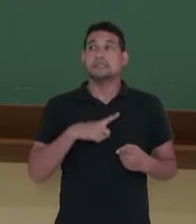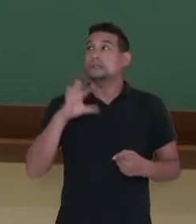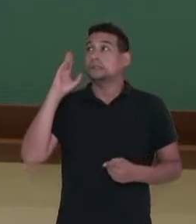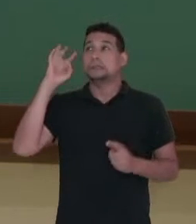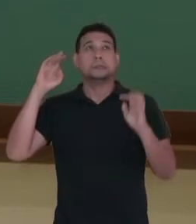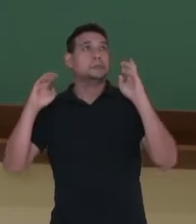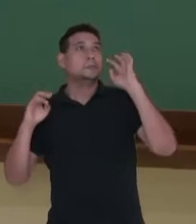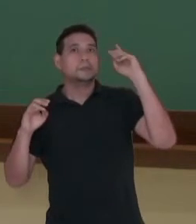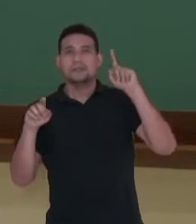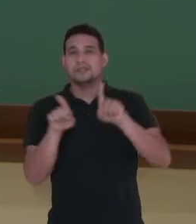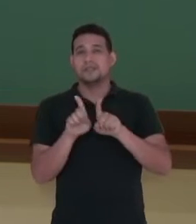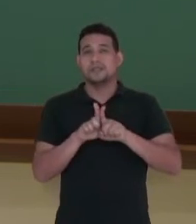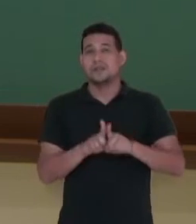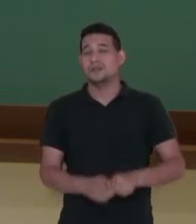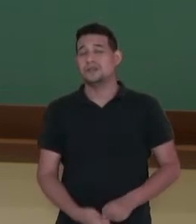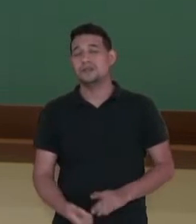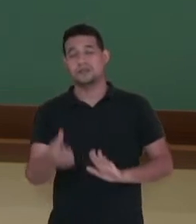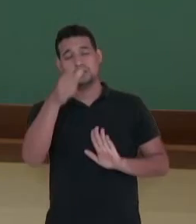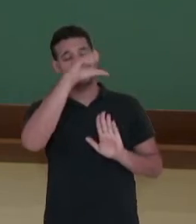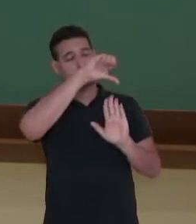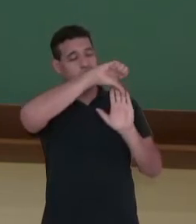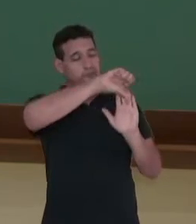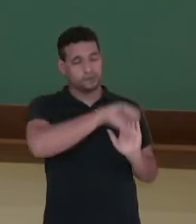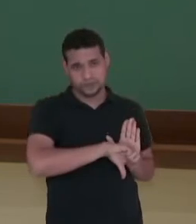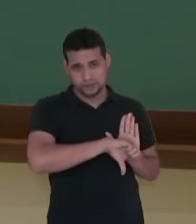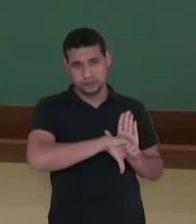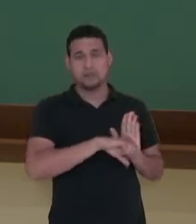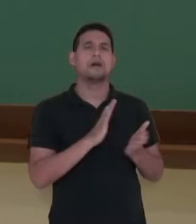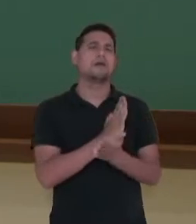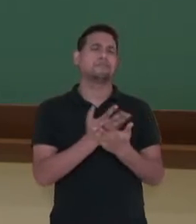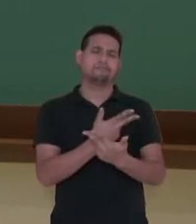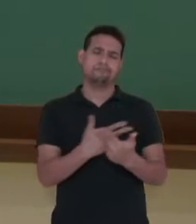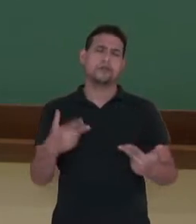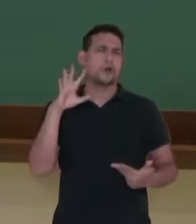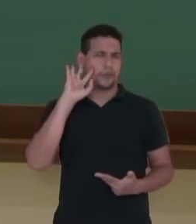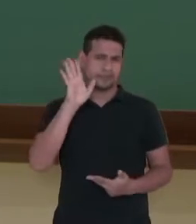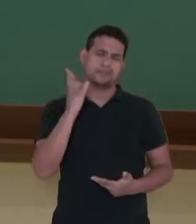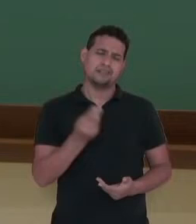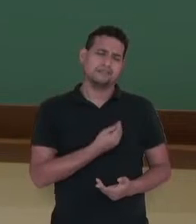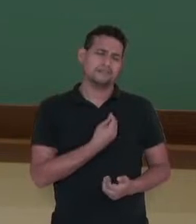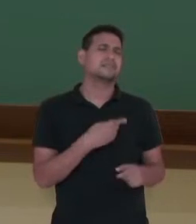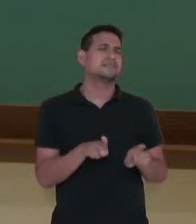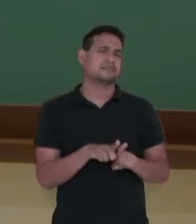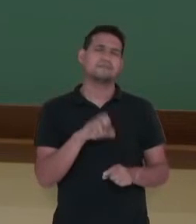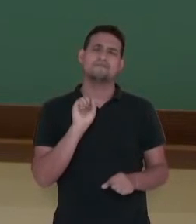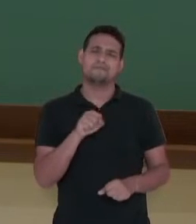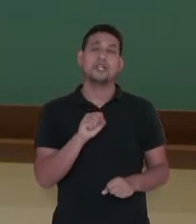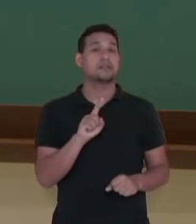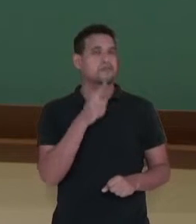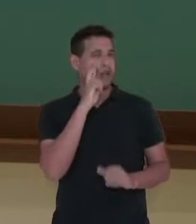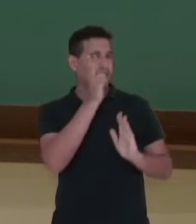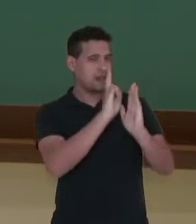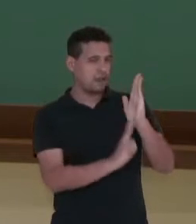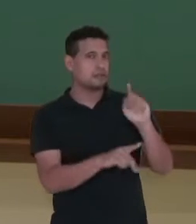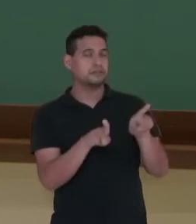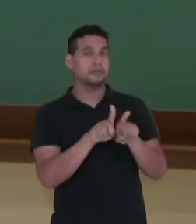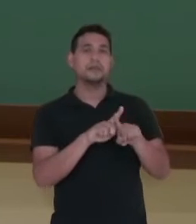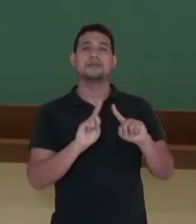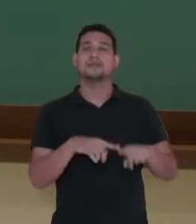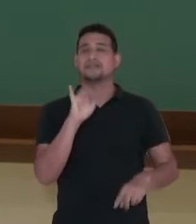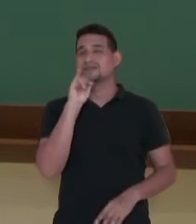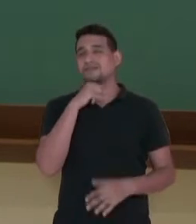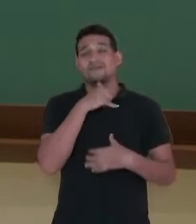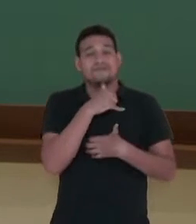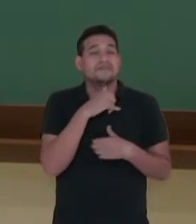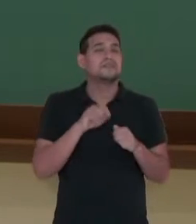sueños com crueldade. Algumas coisas aconteceram na vida dela, na verdade a gente já vai ver que bem tristes,